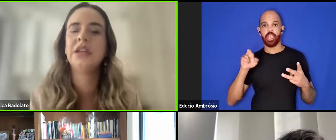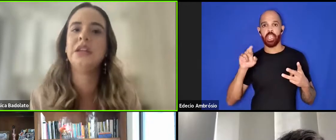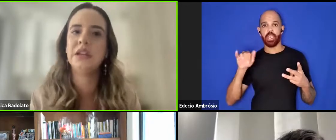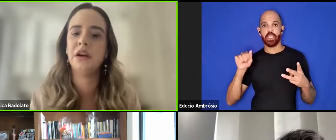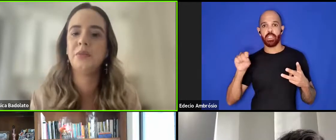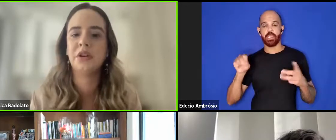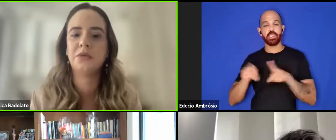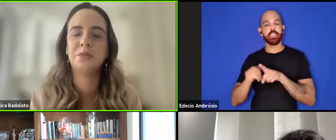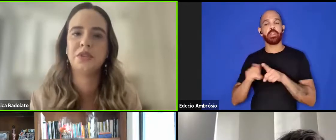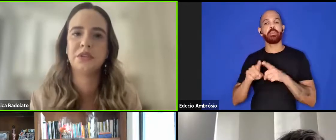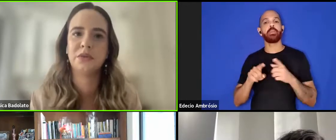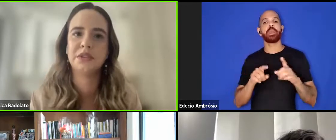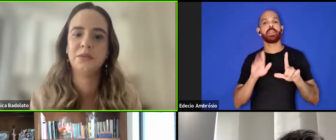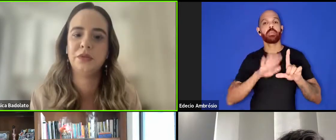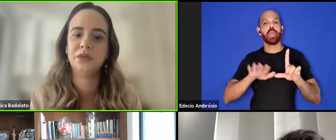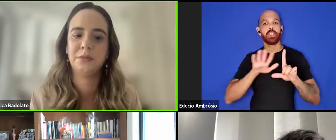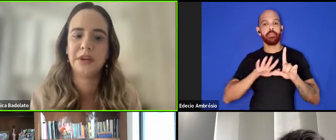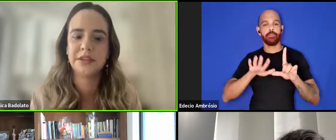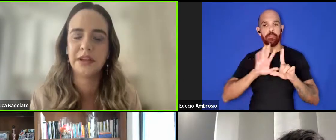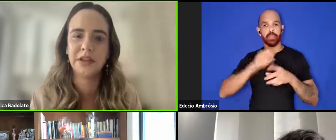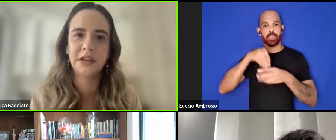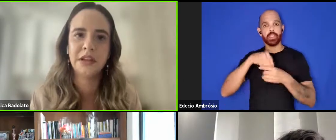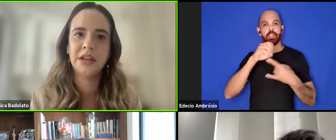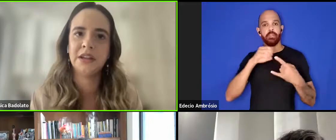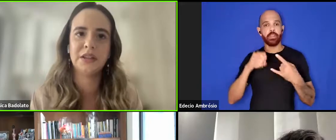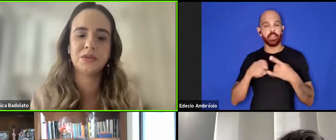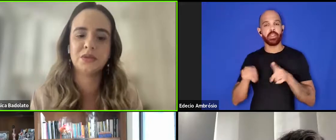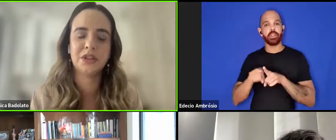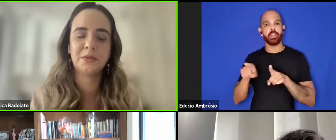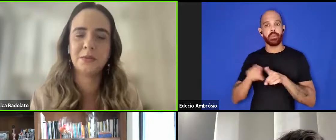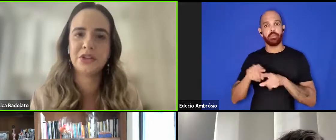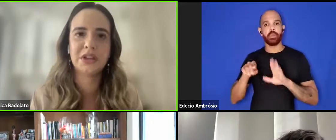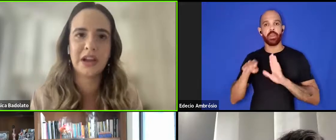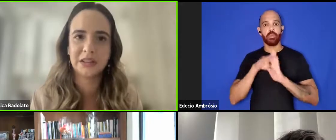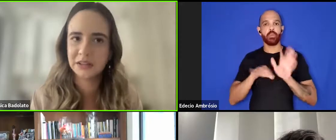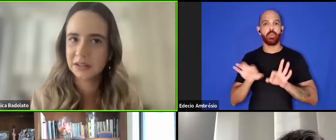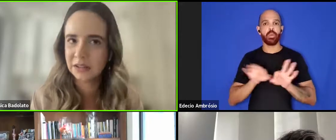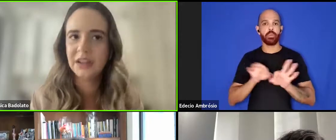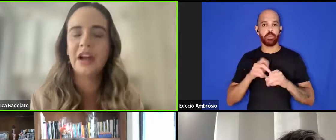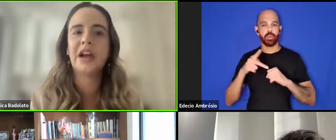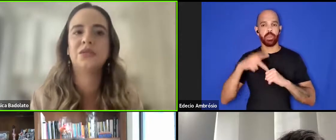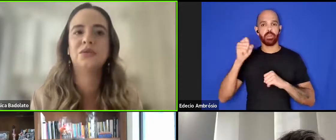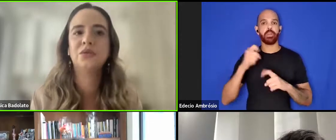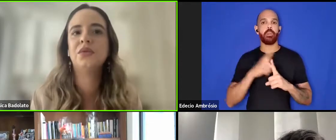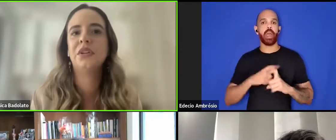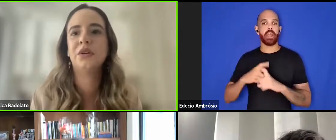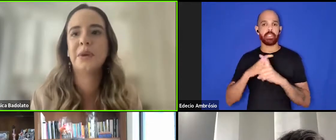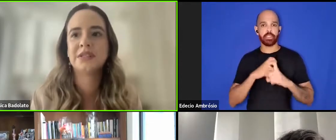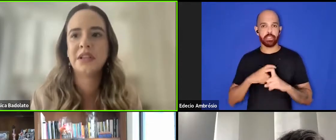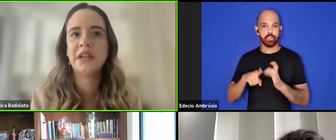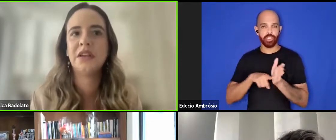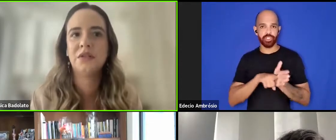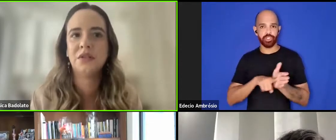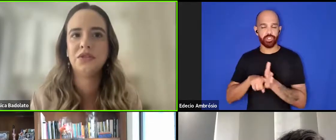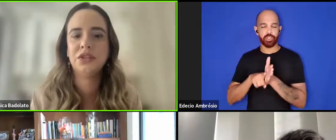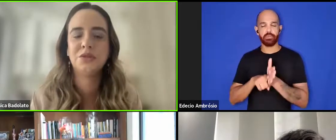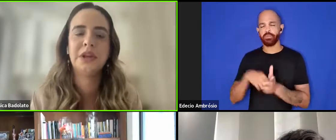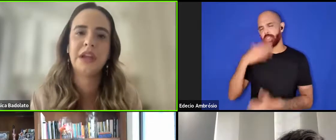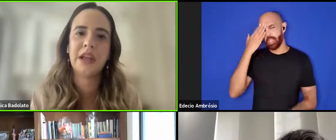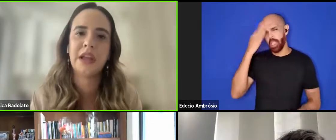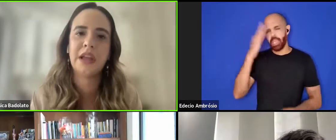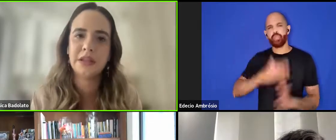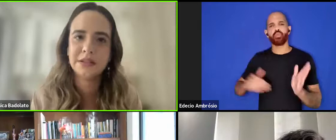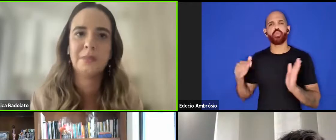Fiocruz e ao Programa de Pós-Graduação em Biologia Parasitária. Então, eu sou extremamente grata a tudo que eu passei a nível